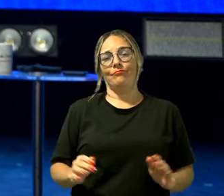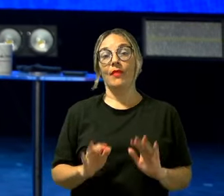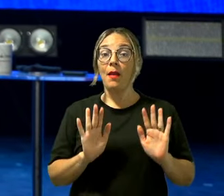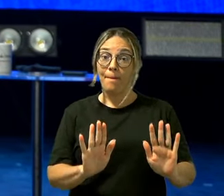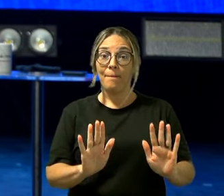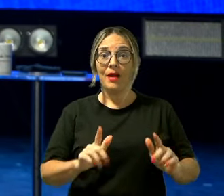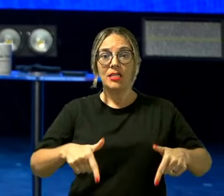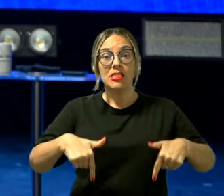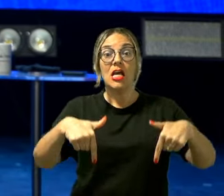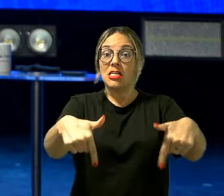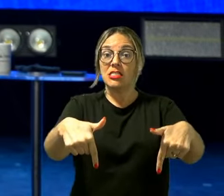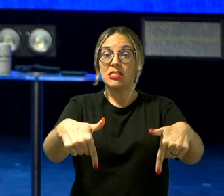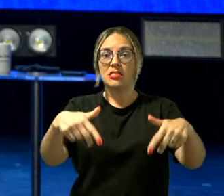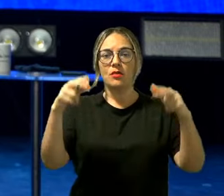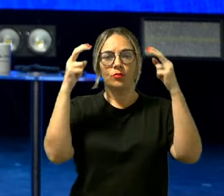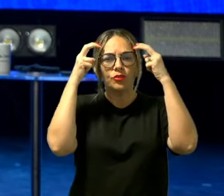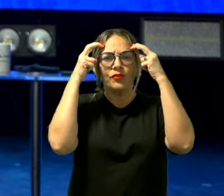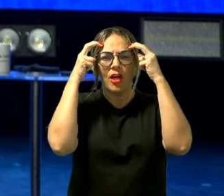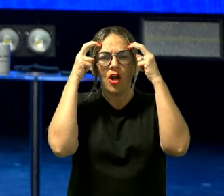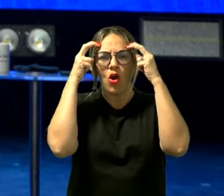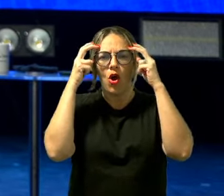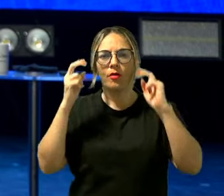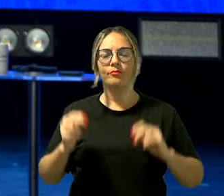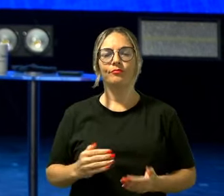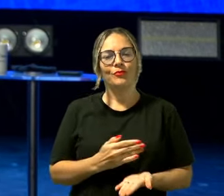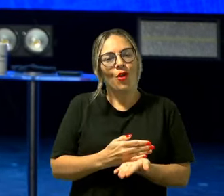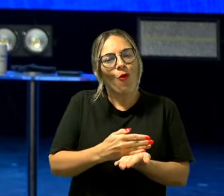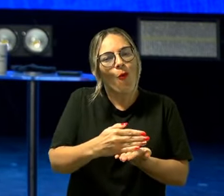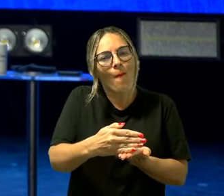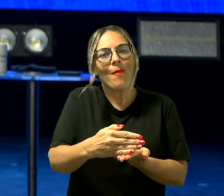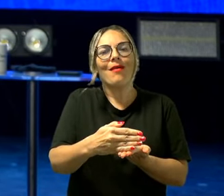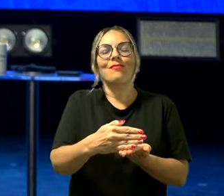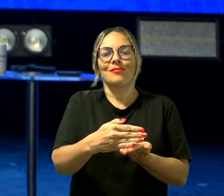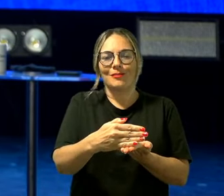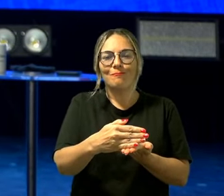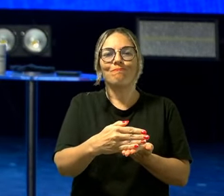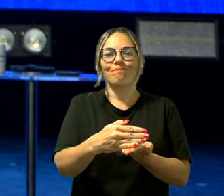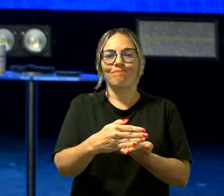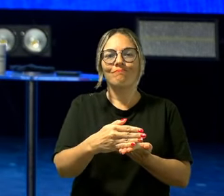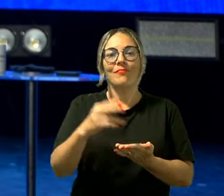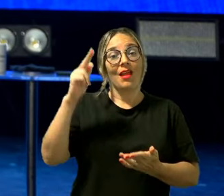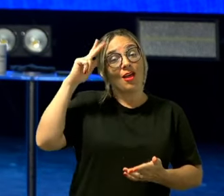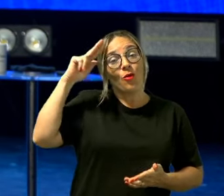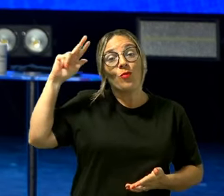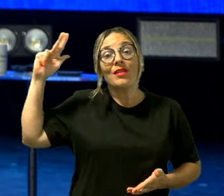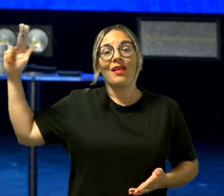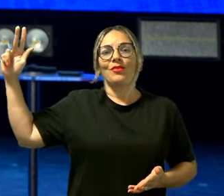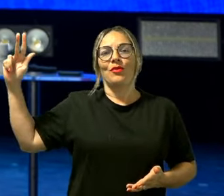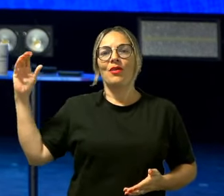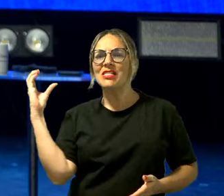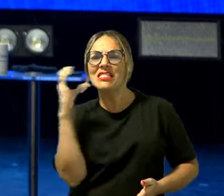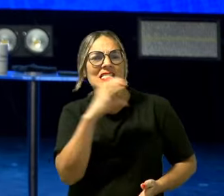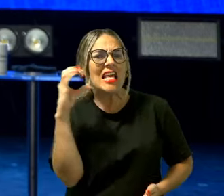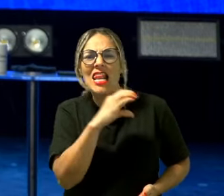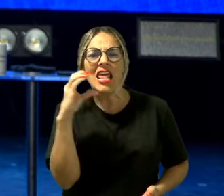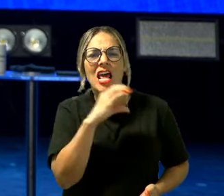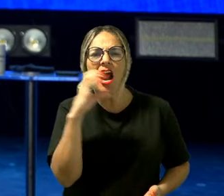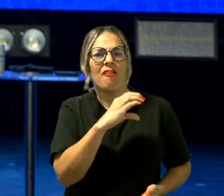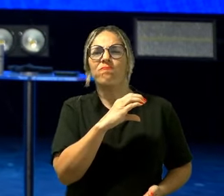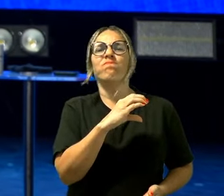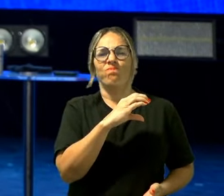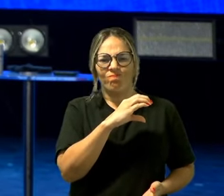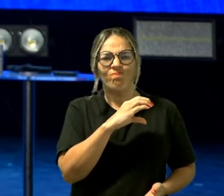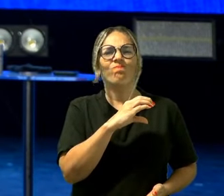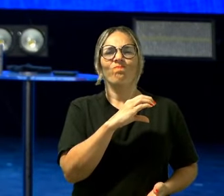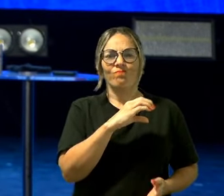catalisar algo que já aconteceria naturalmente. elas começam a acelerar. O povo